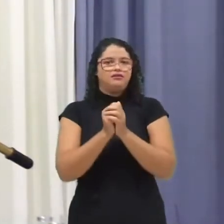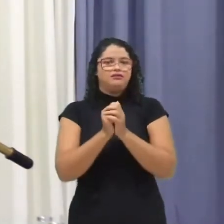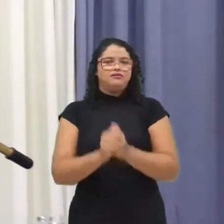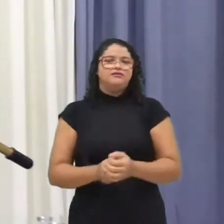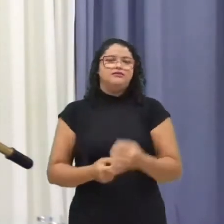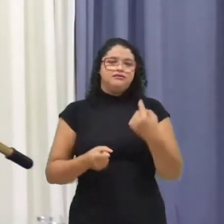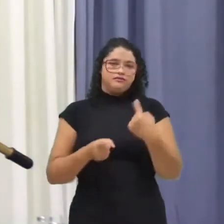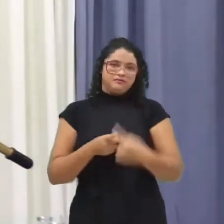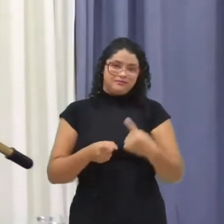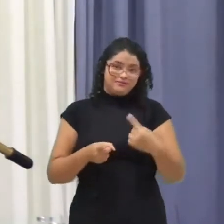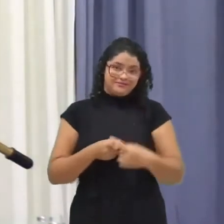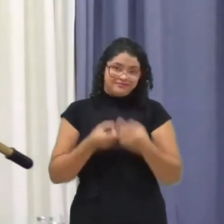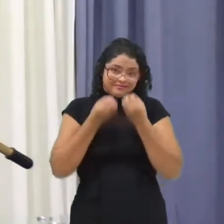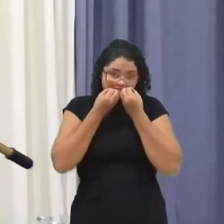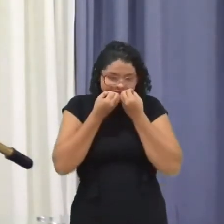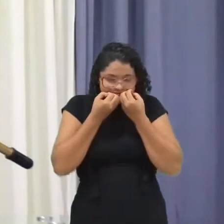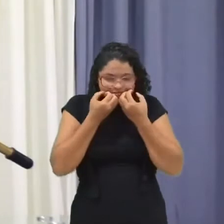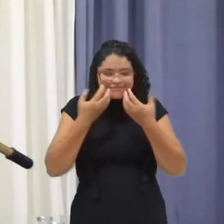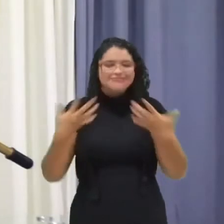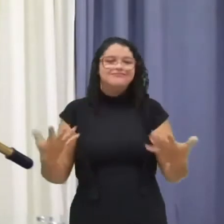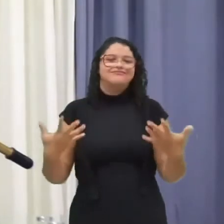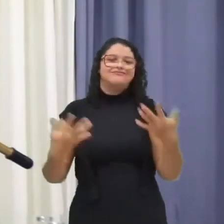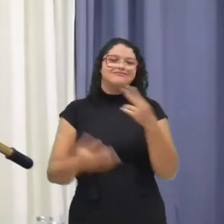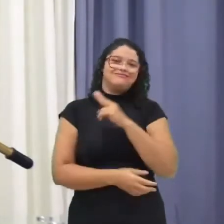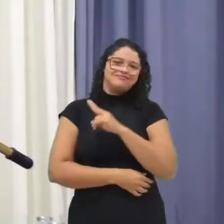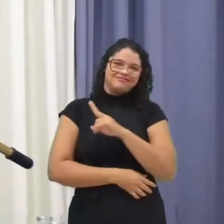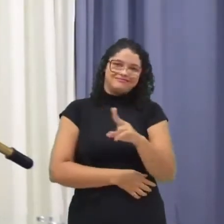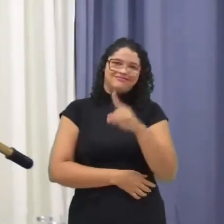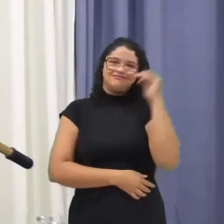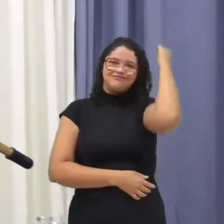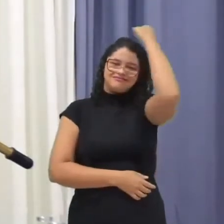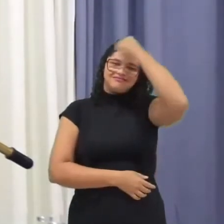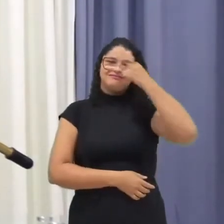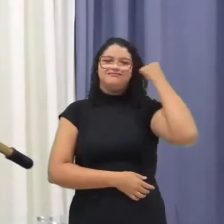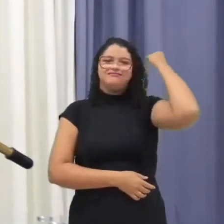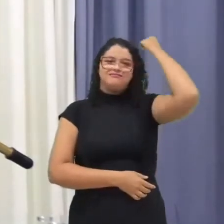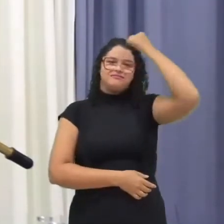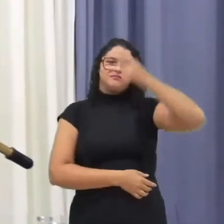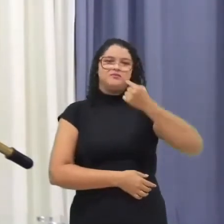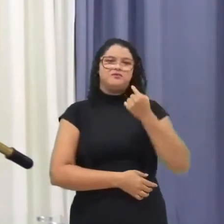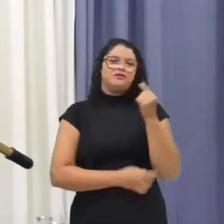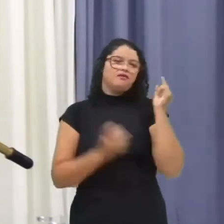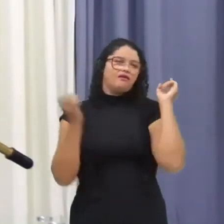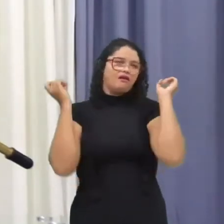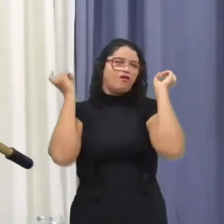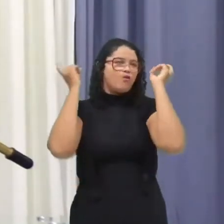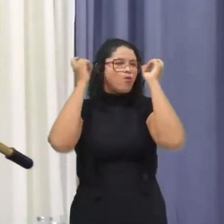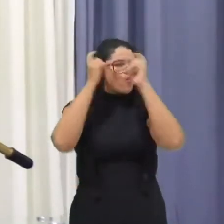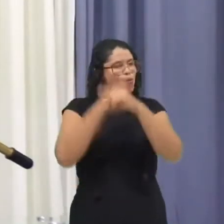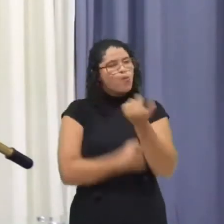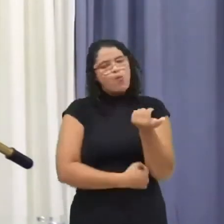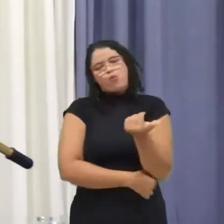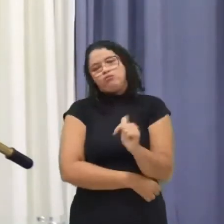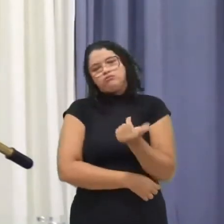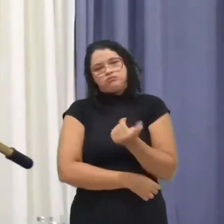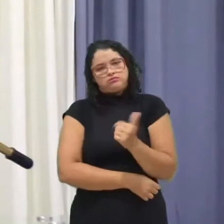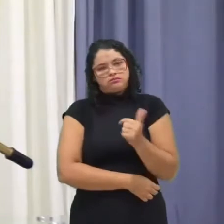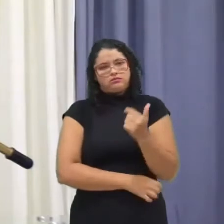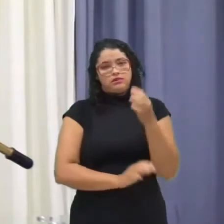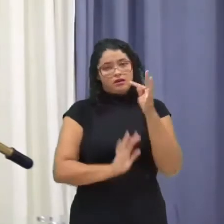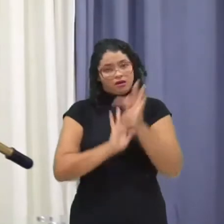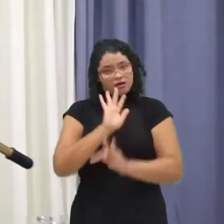Bendito seja o santo nome do Senhor. Não há nenhuma dificuldade quanto a isso. O texto